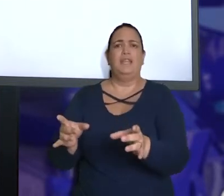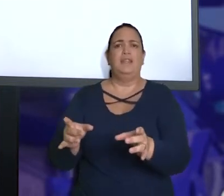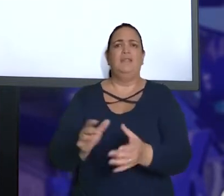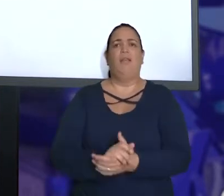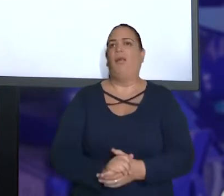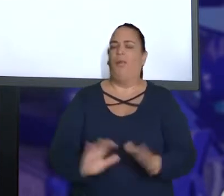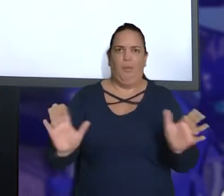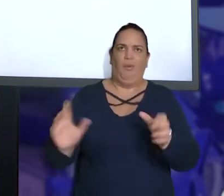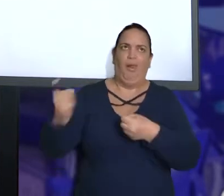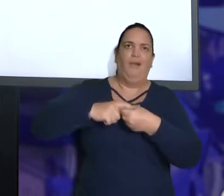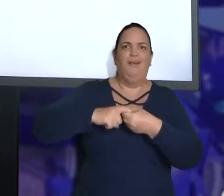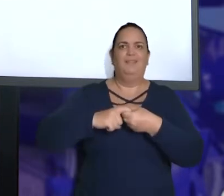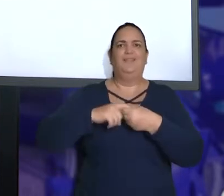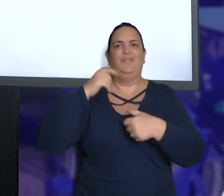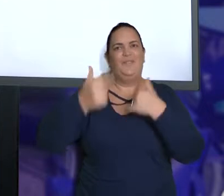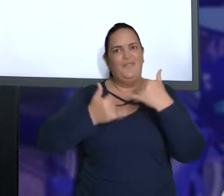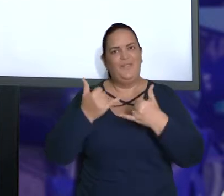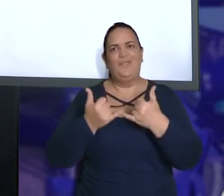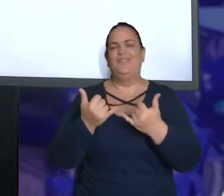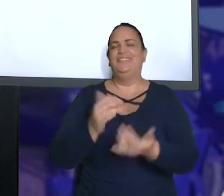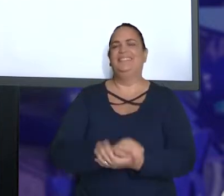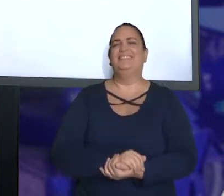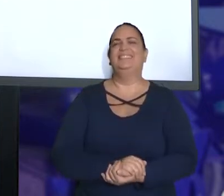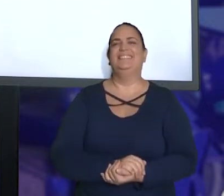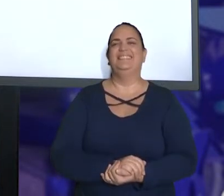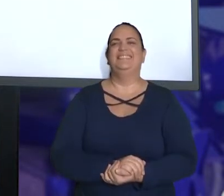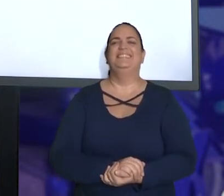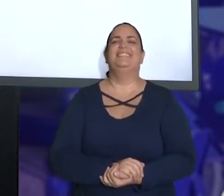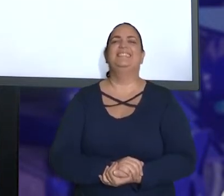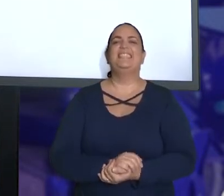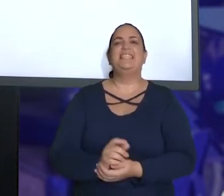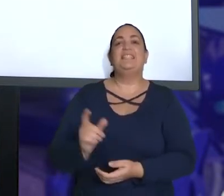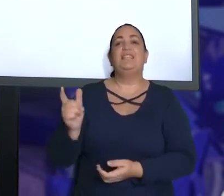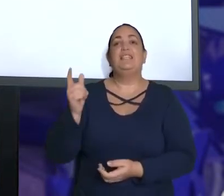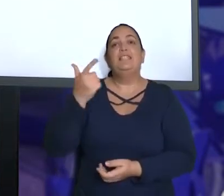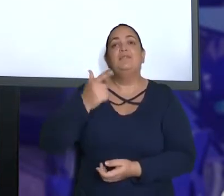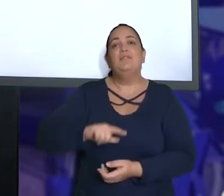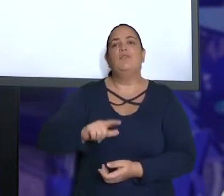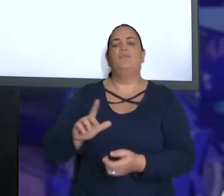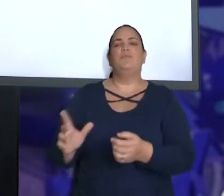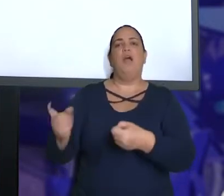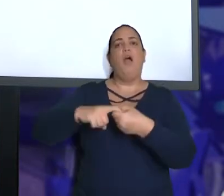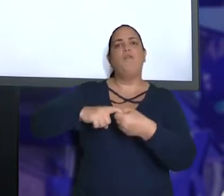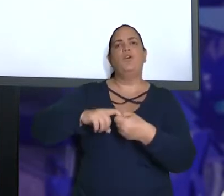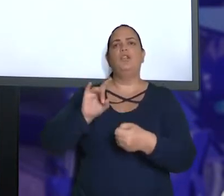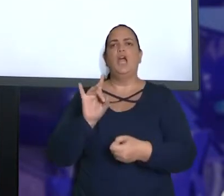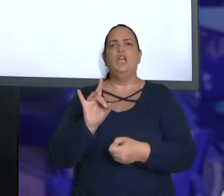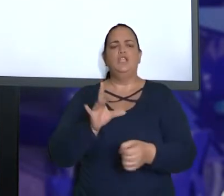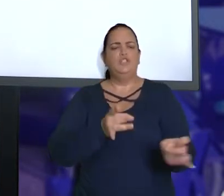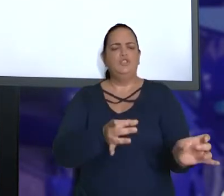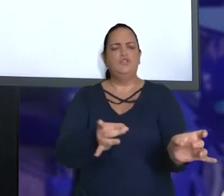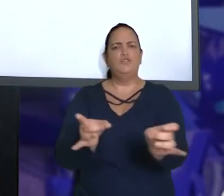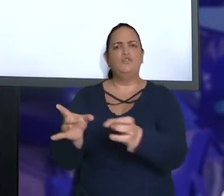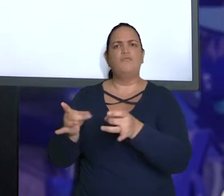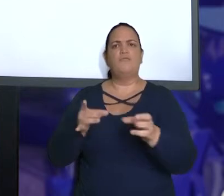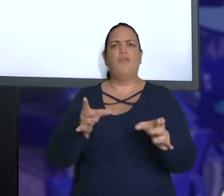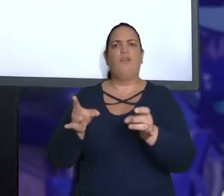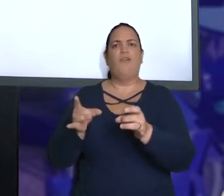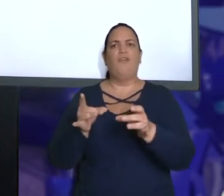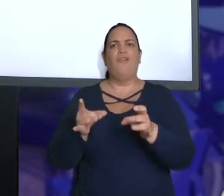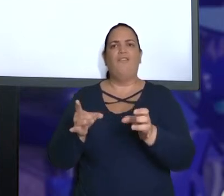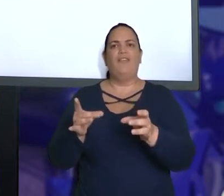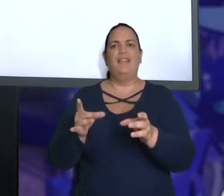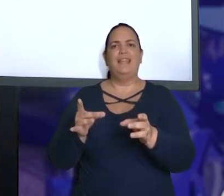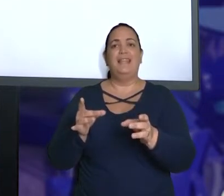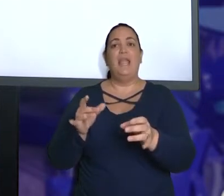Perdão, vamos lá? Posso? Está louco? Ela vai passar a vender através do online. Então, ou seja, ela tenta mostrar no